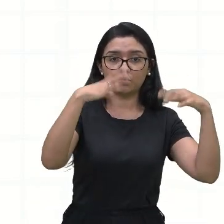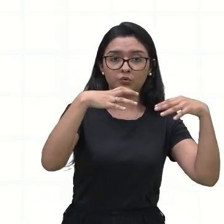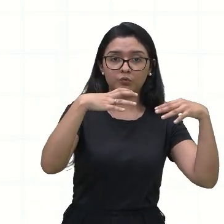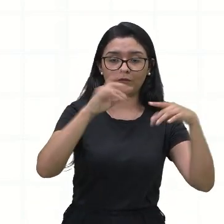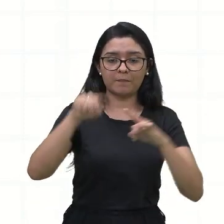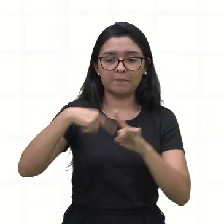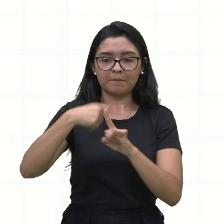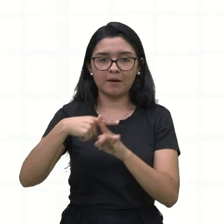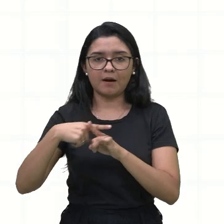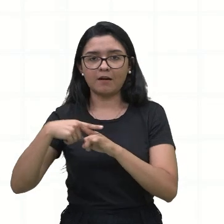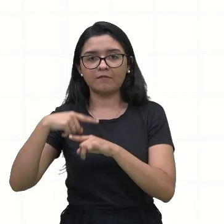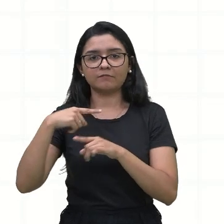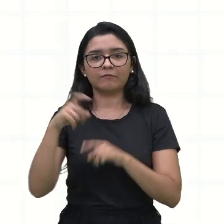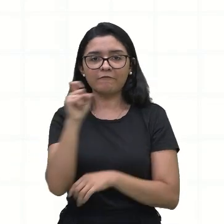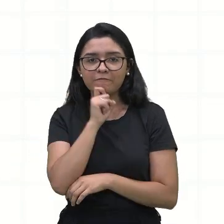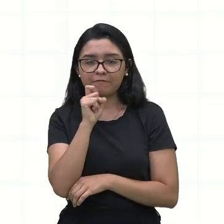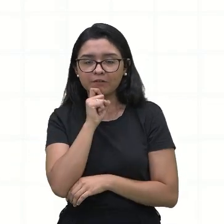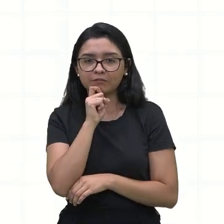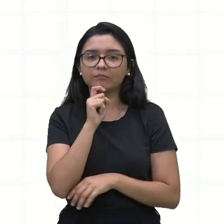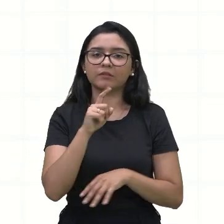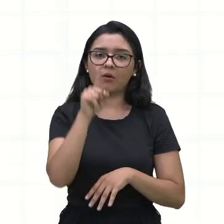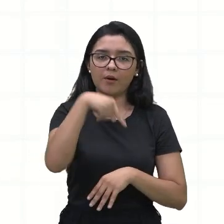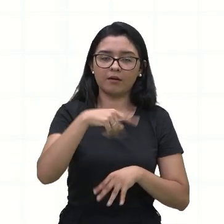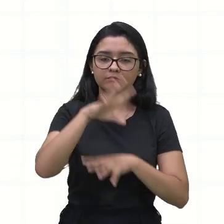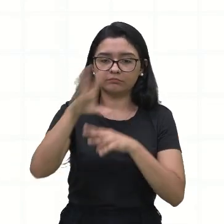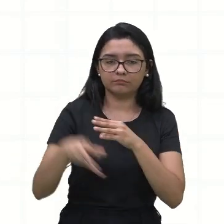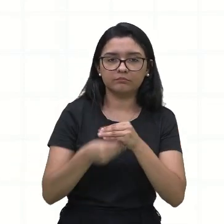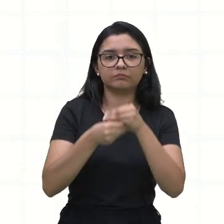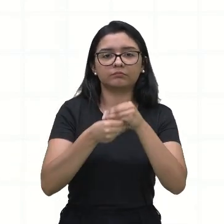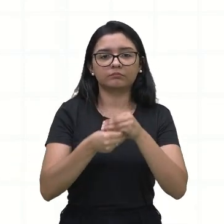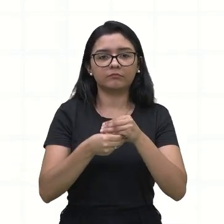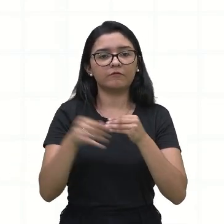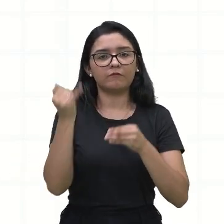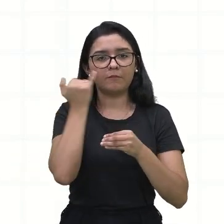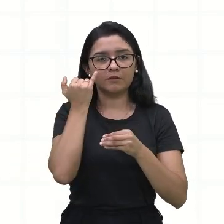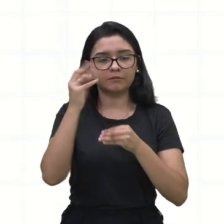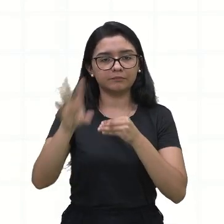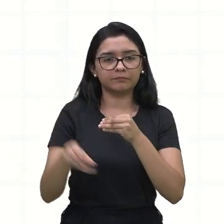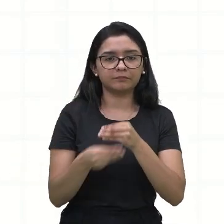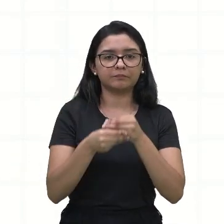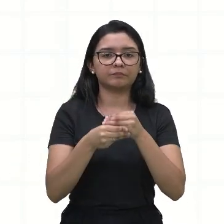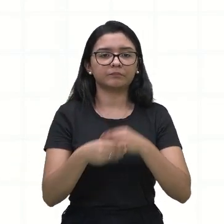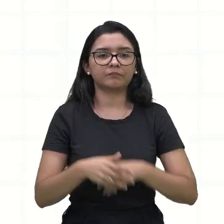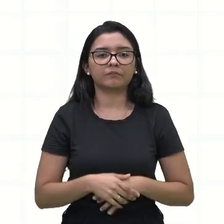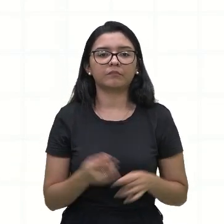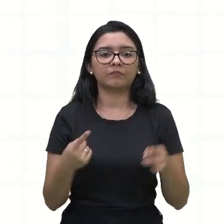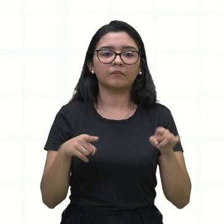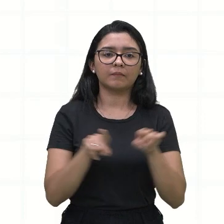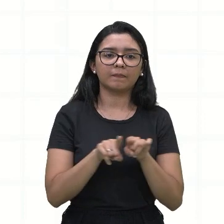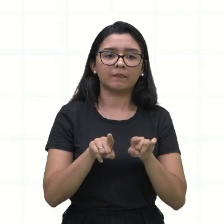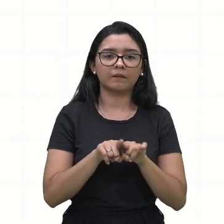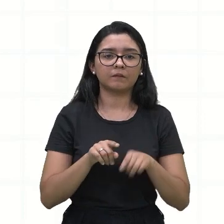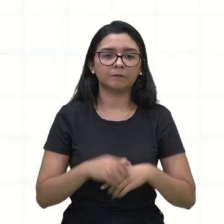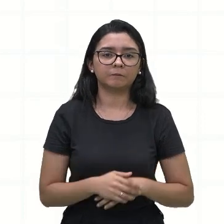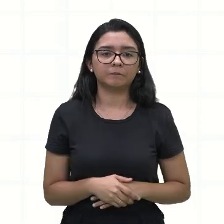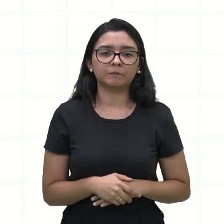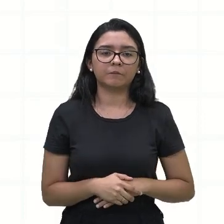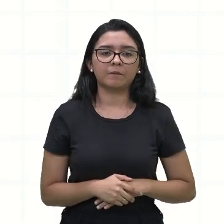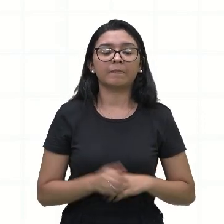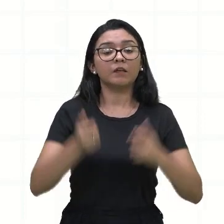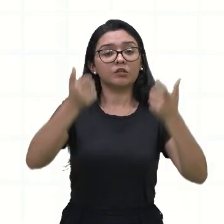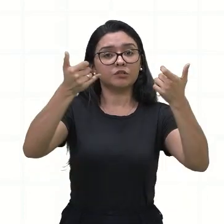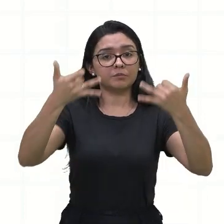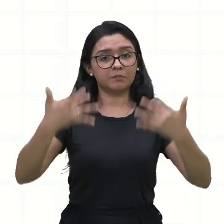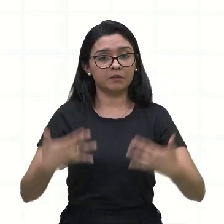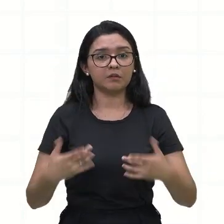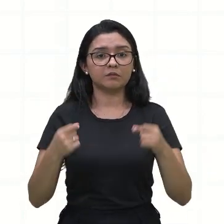frio. Oposição de ideias, mas, porém, contudo, explicação, ó. Prefiro não